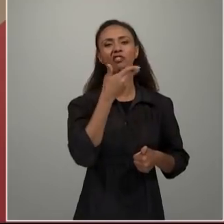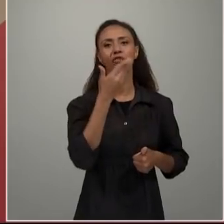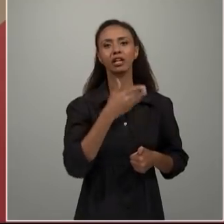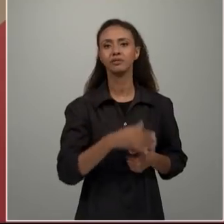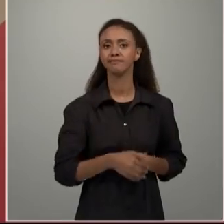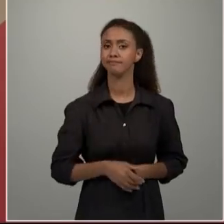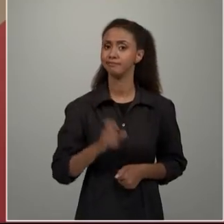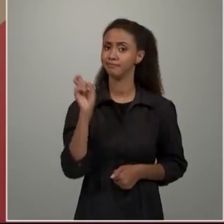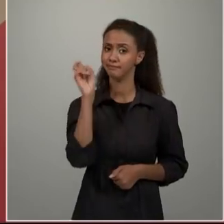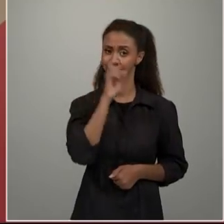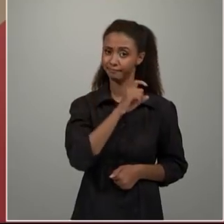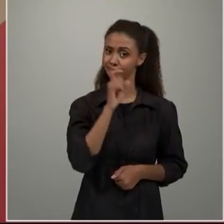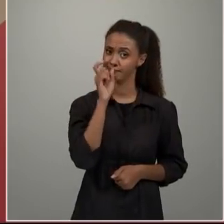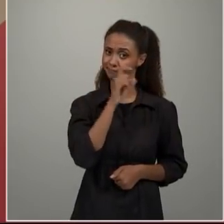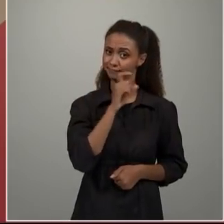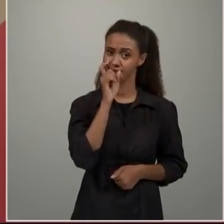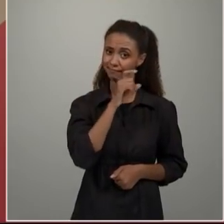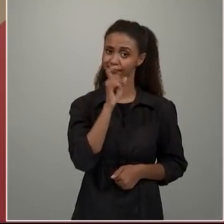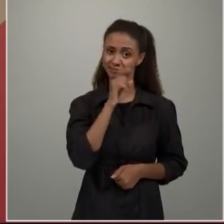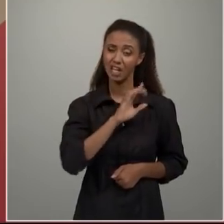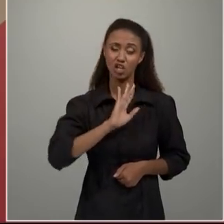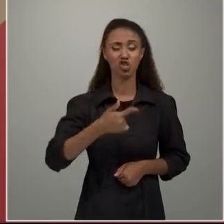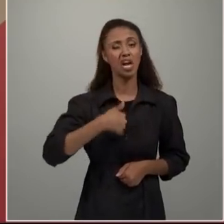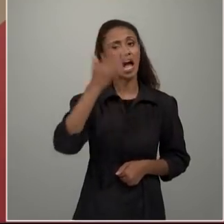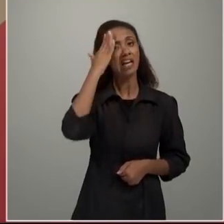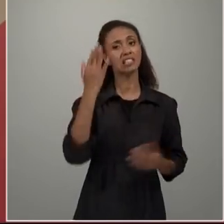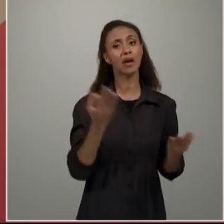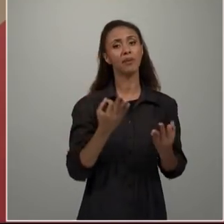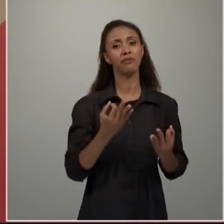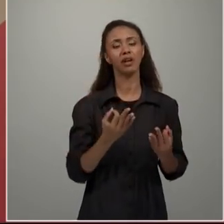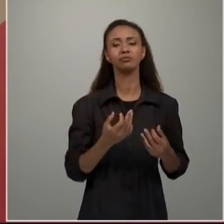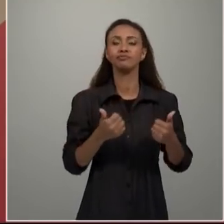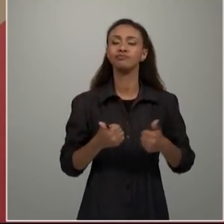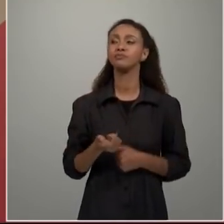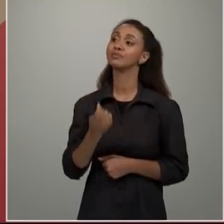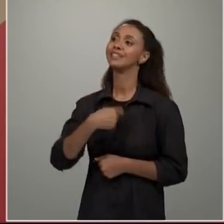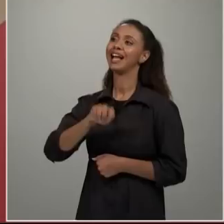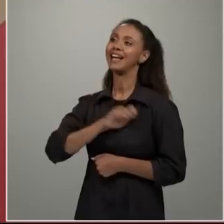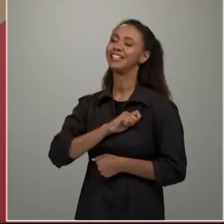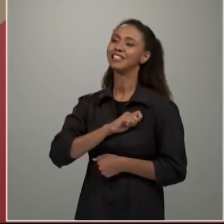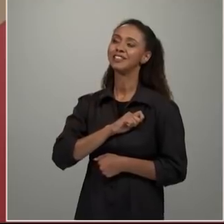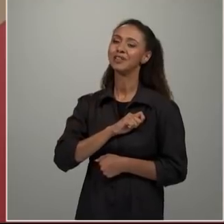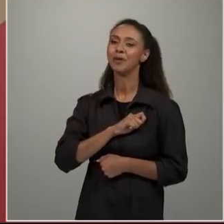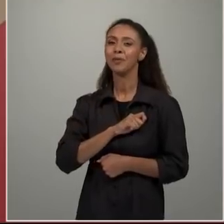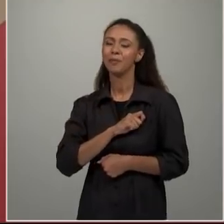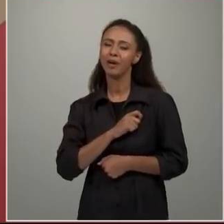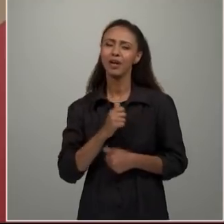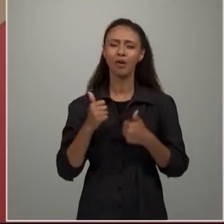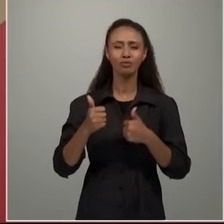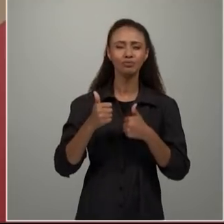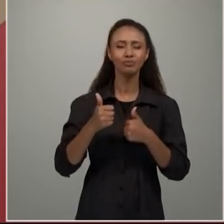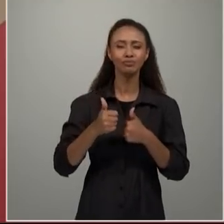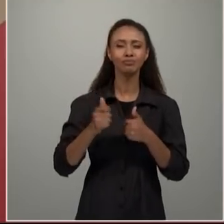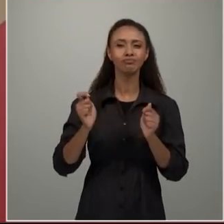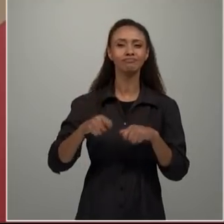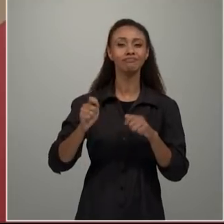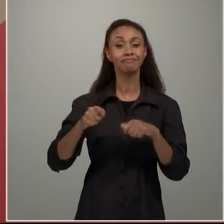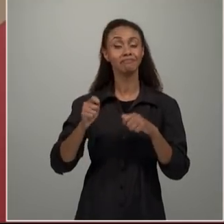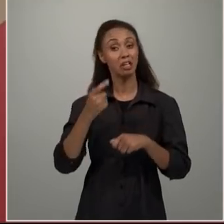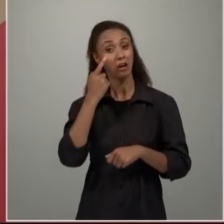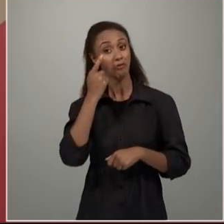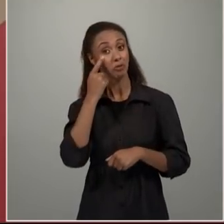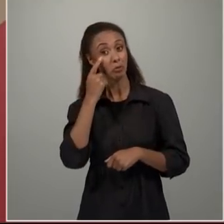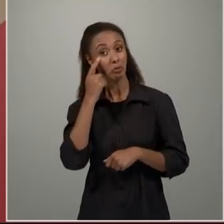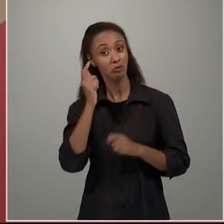jaime a segunda língua doutorado não aceita a fácil fazer espanhol né alto gay é tão ruim assim eu posso também um conjunto